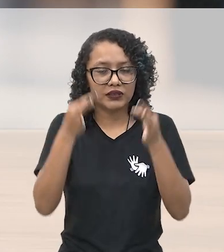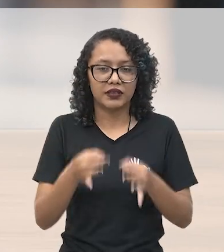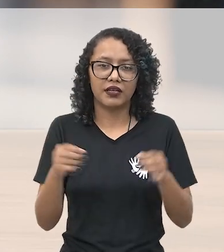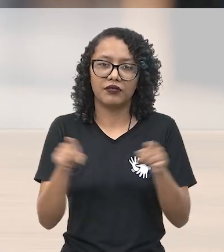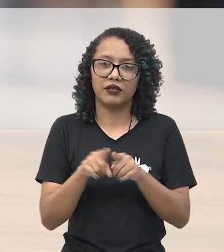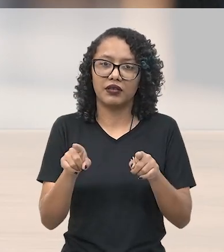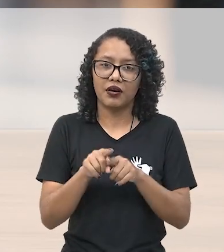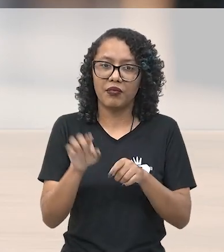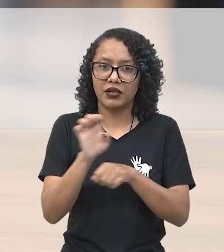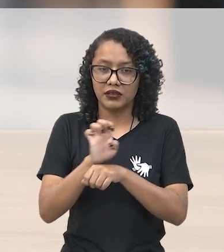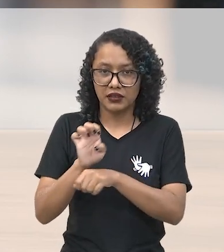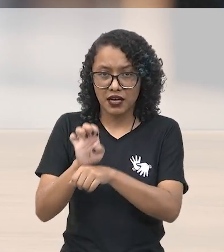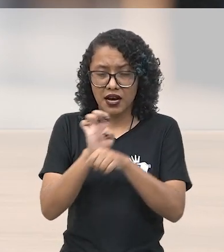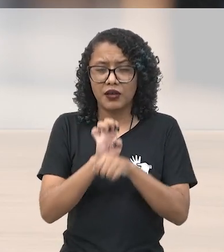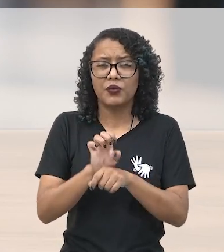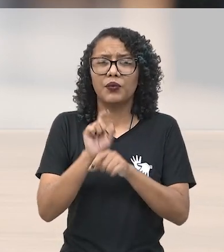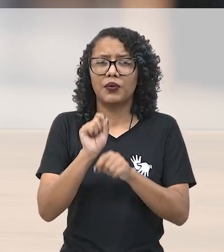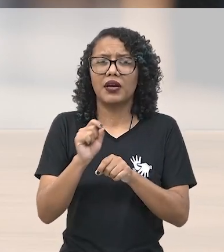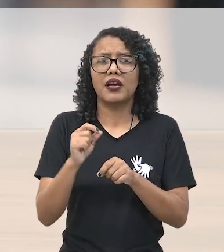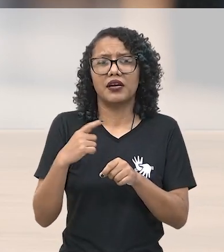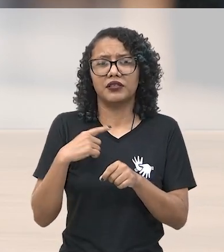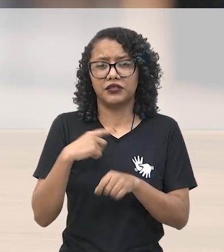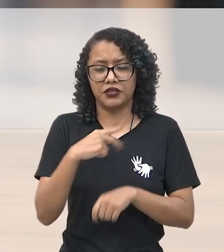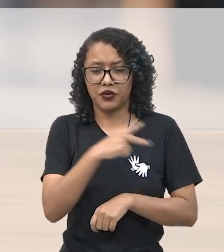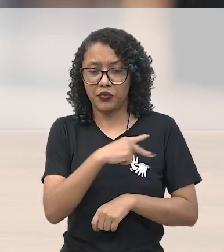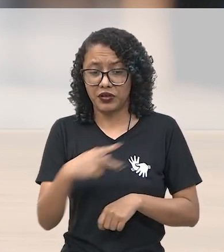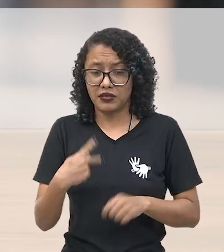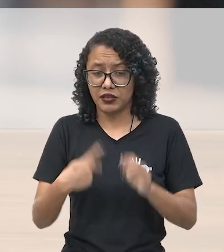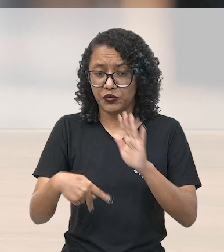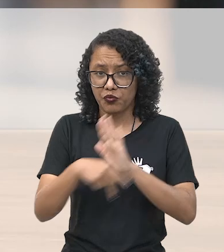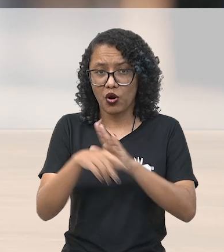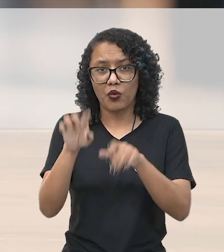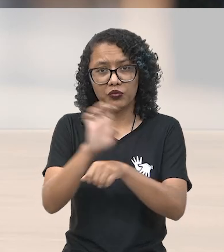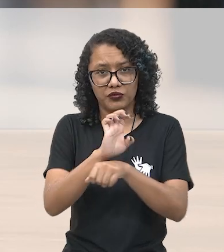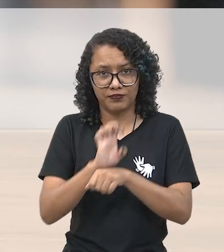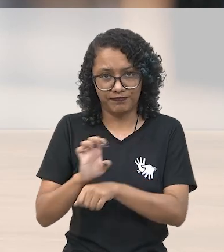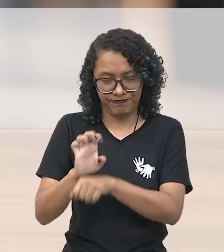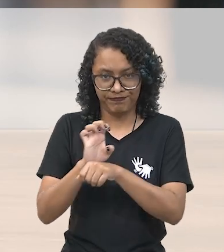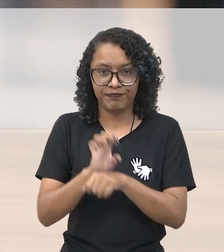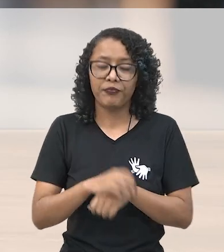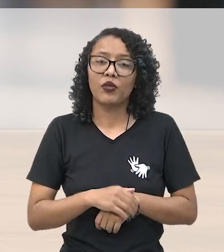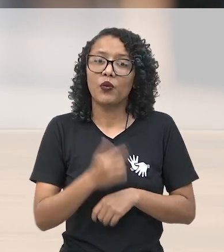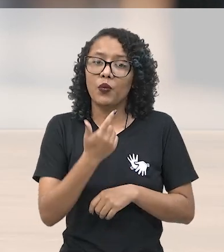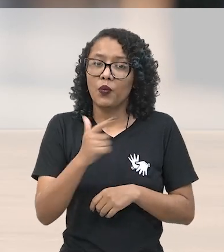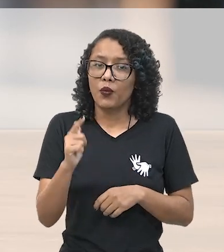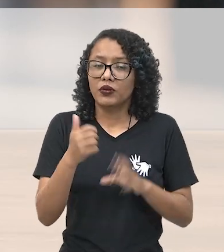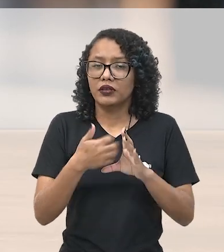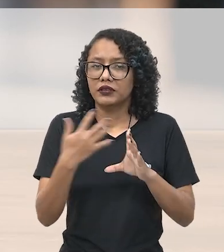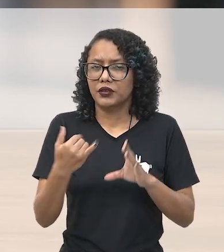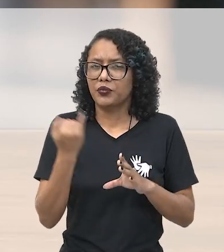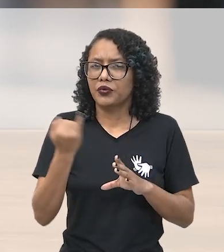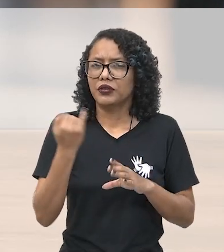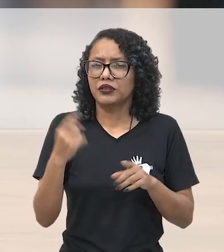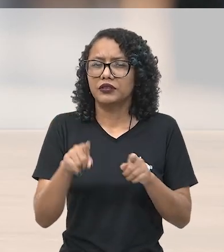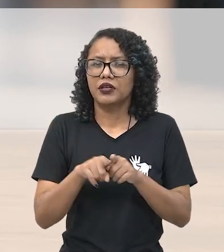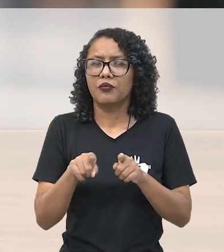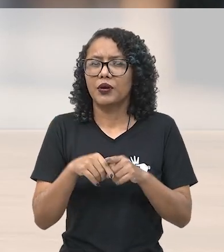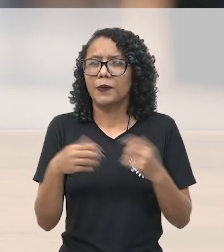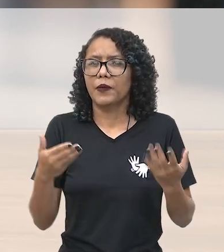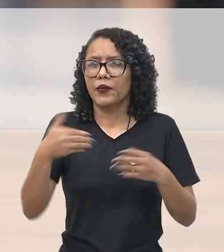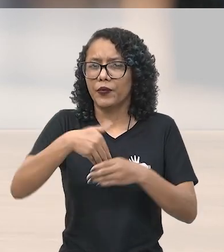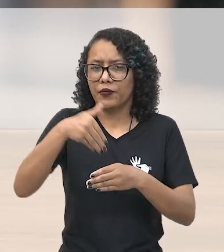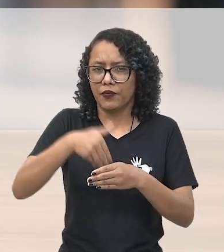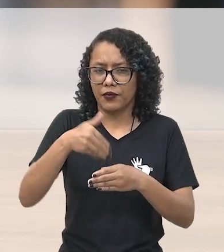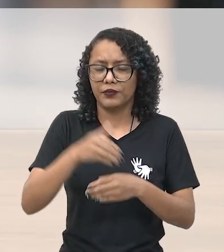por presidentes dos Estados-membros, tá certo? Outro ponto importante foi a questão do voto.